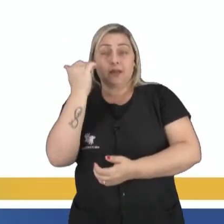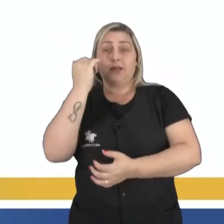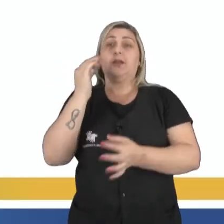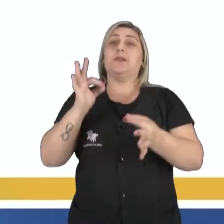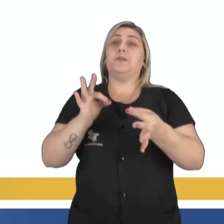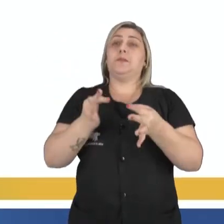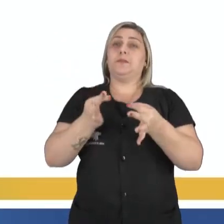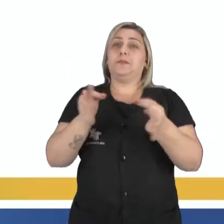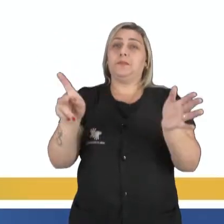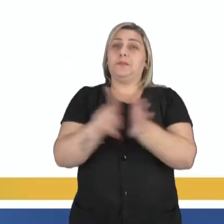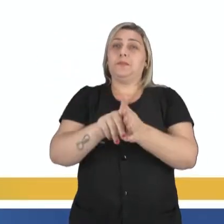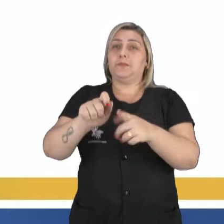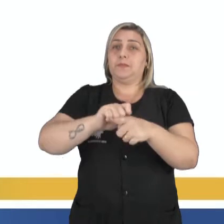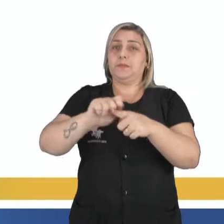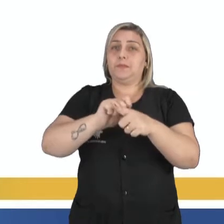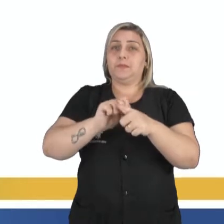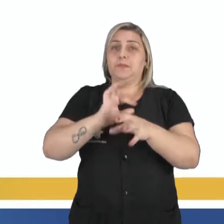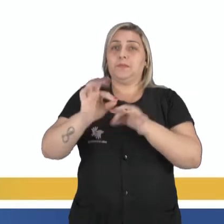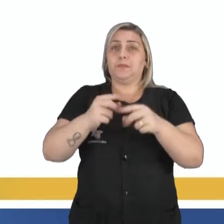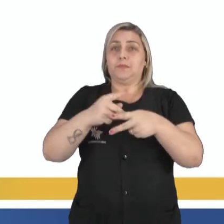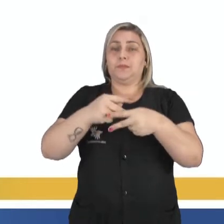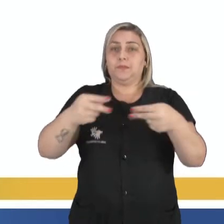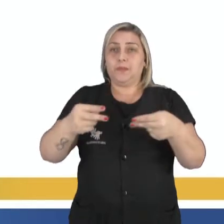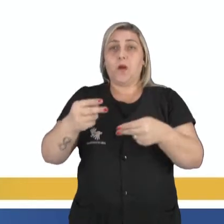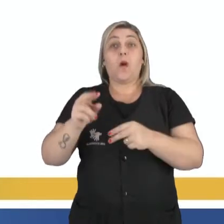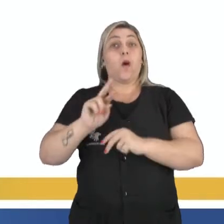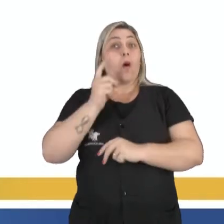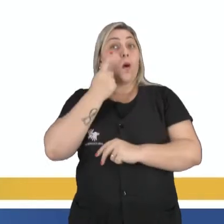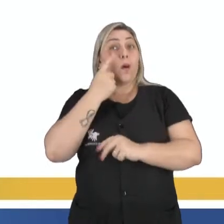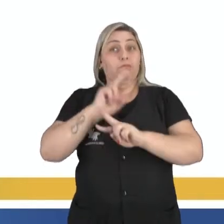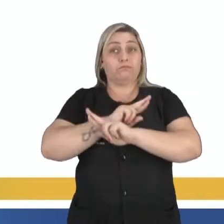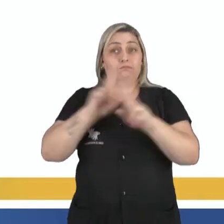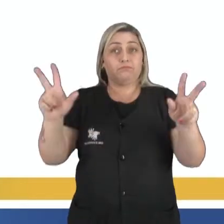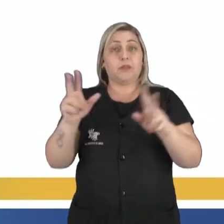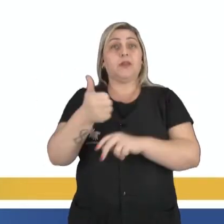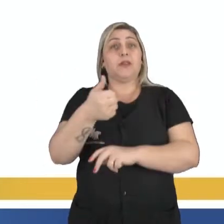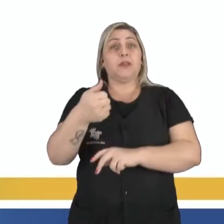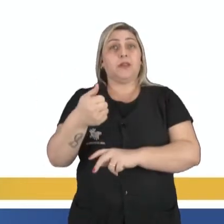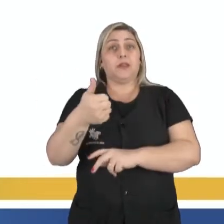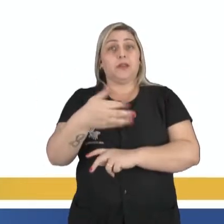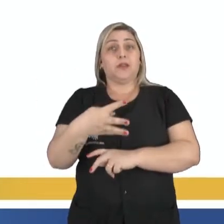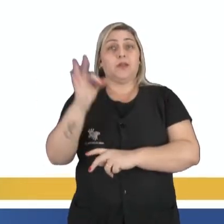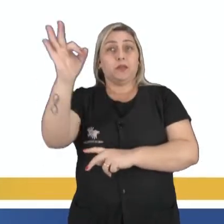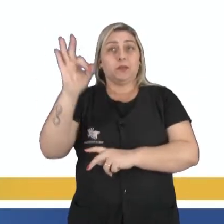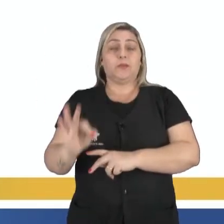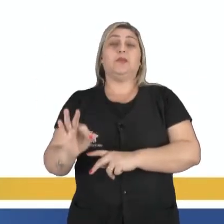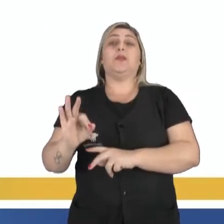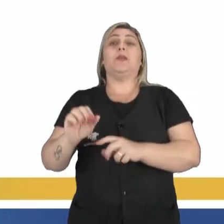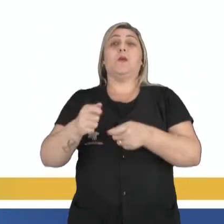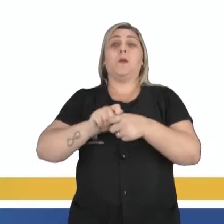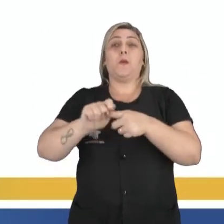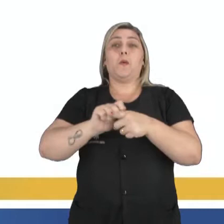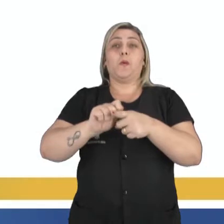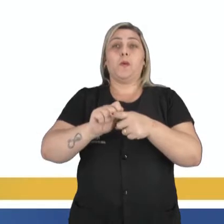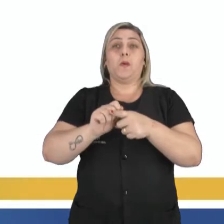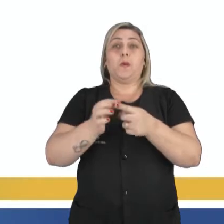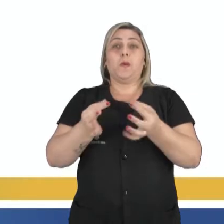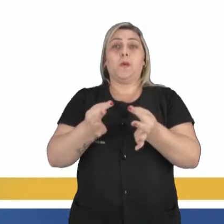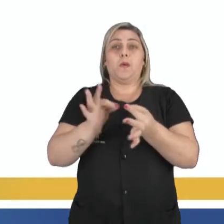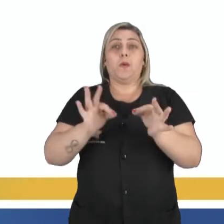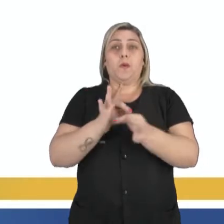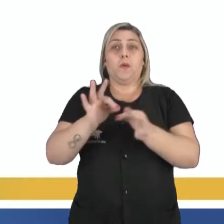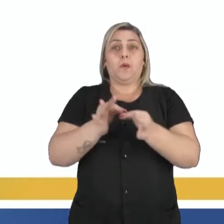próprio tênis. Então olha a diferença. Enquanto que só 14% sabe amarrar o tênis do seu